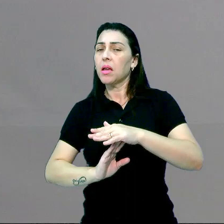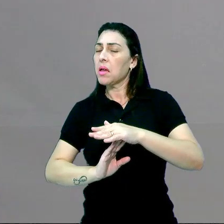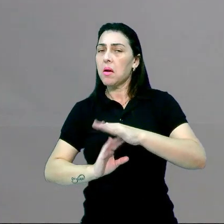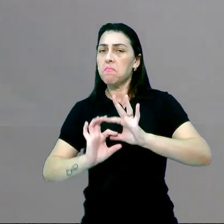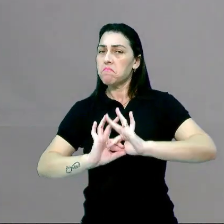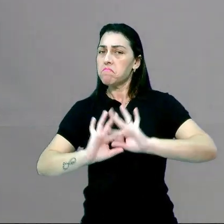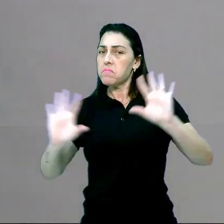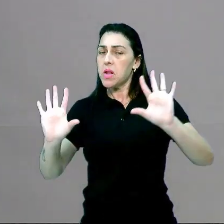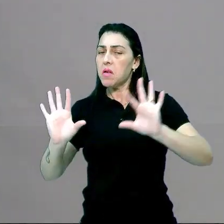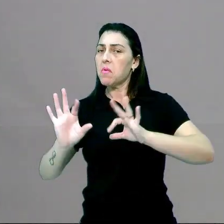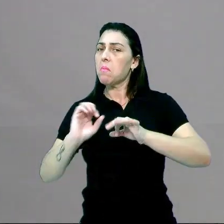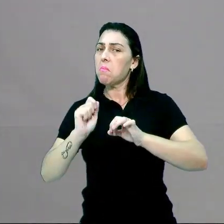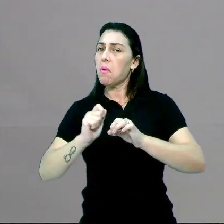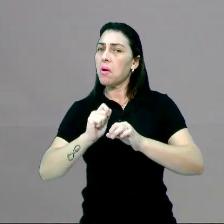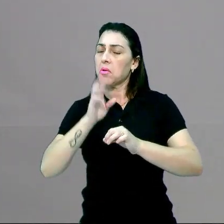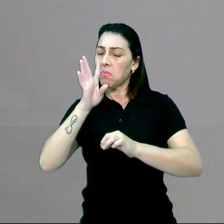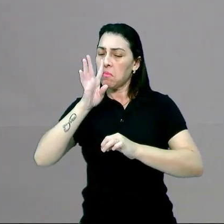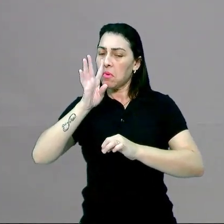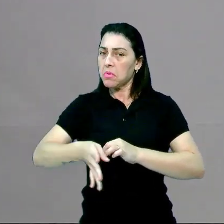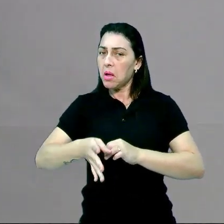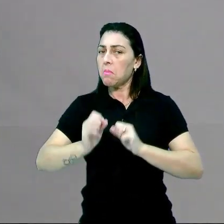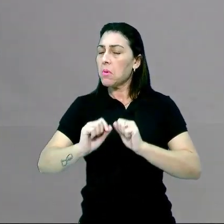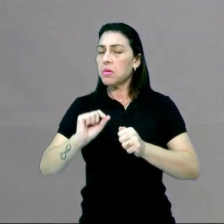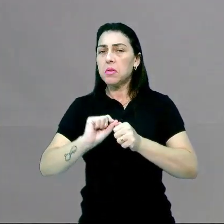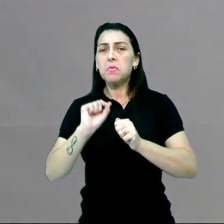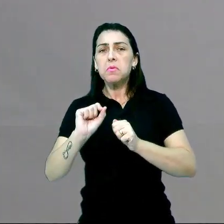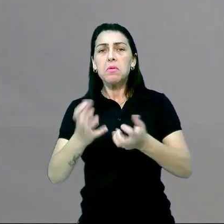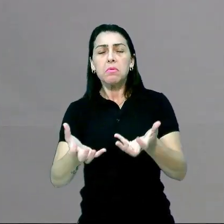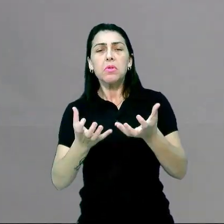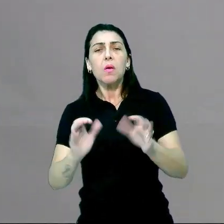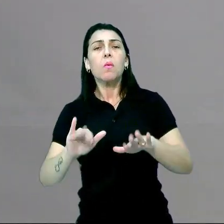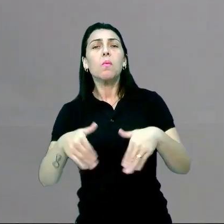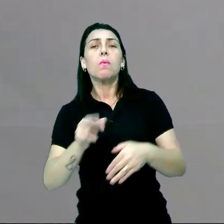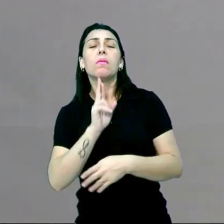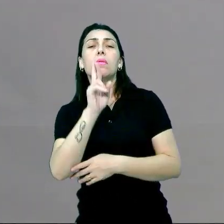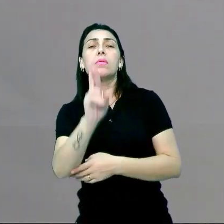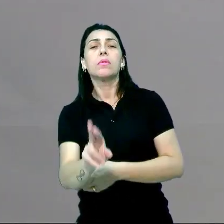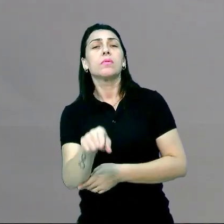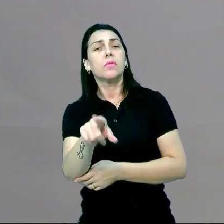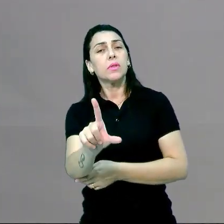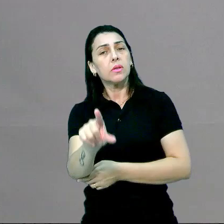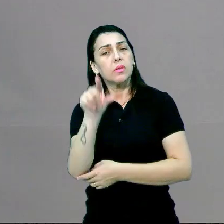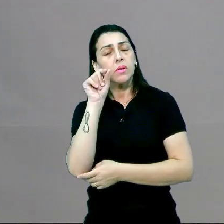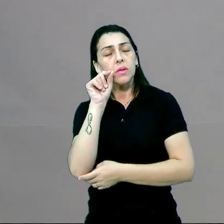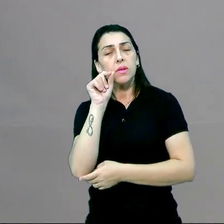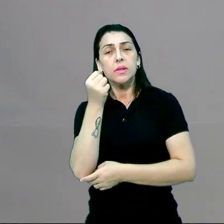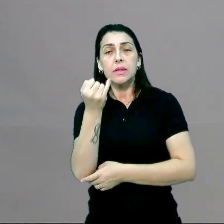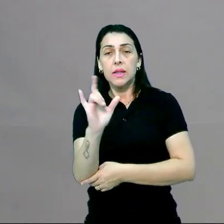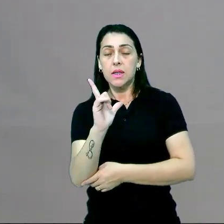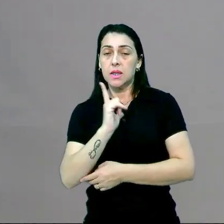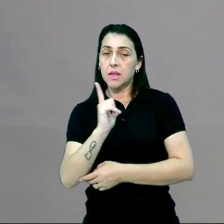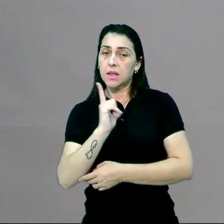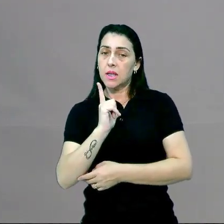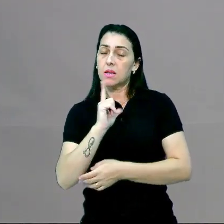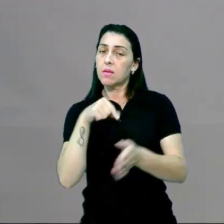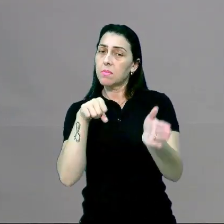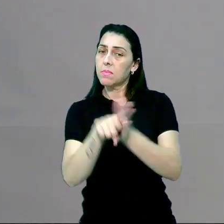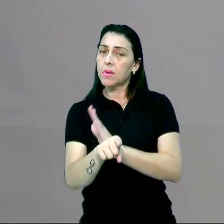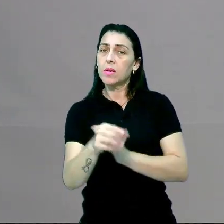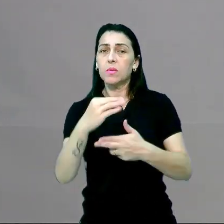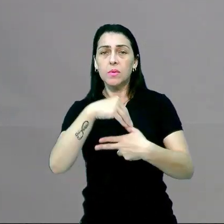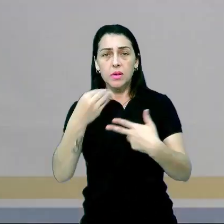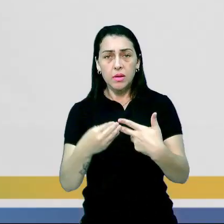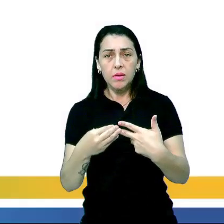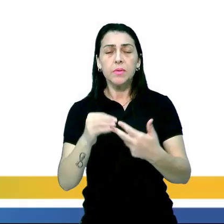quero ser, eu posso ofender, eu posso fazer o que eu quiser. Então, qual resposta você marcaria se você tivesse uma questão dessa